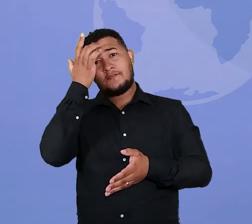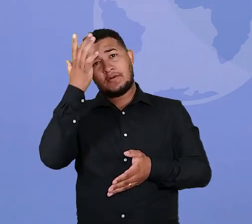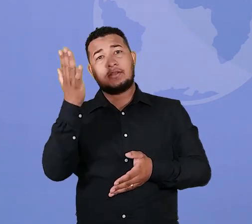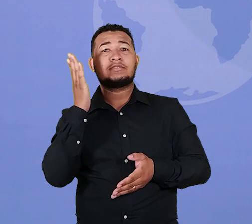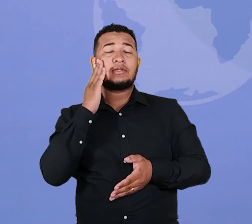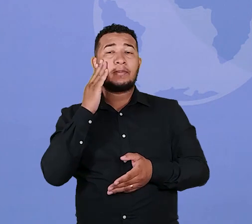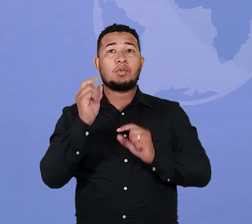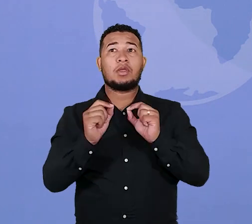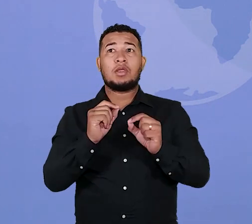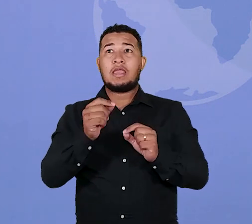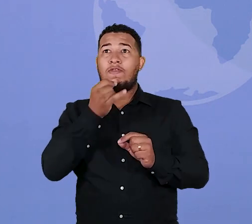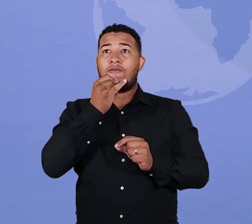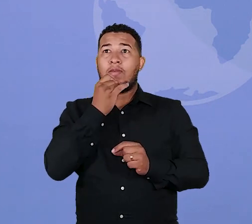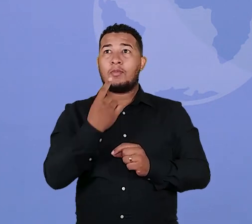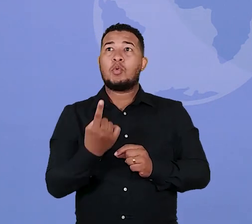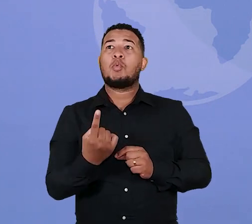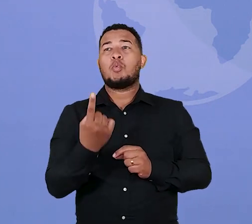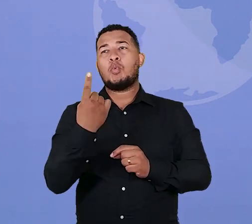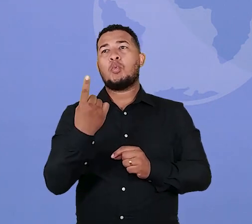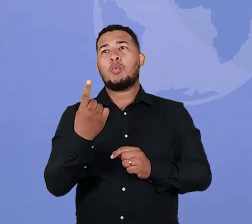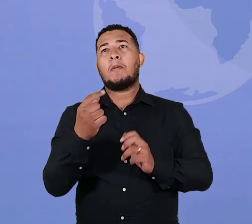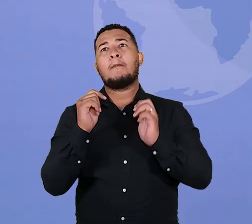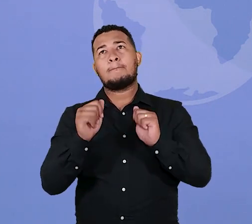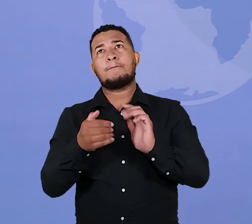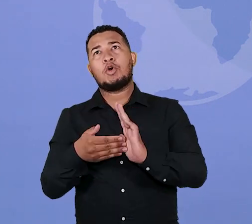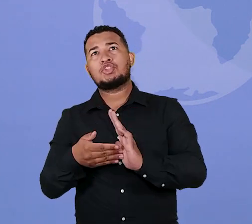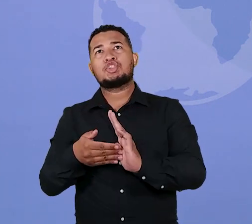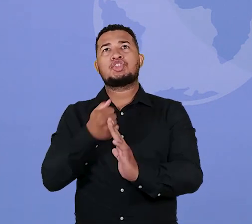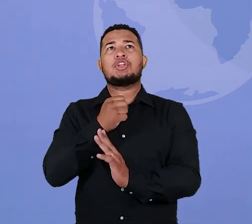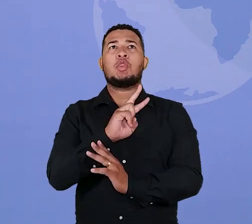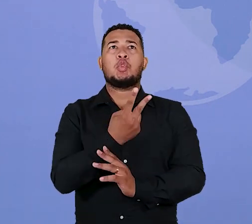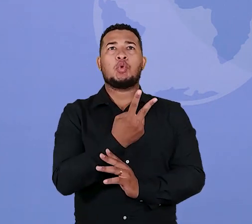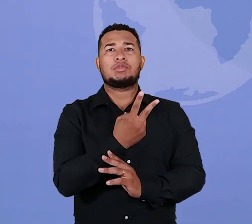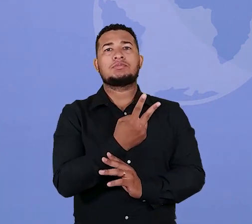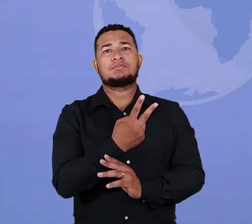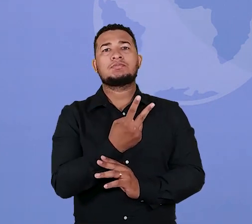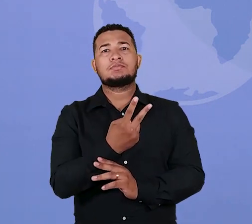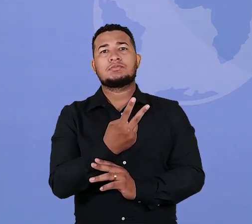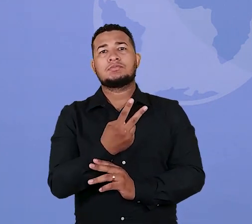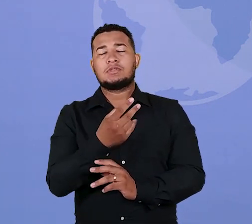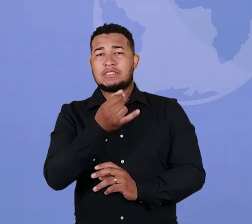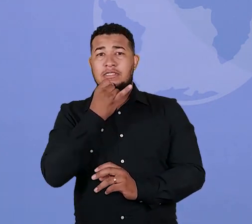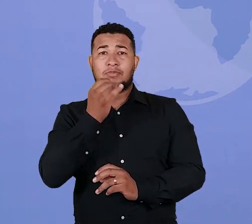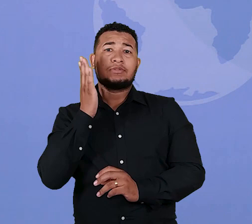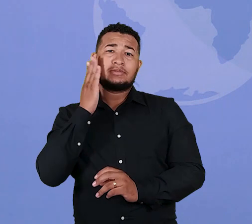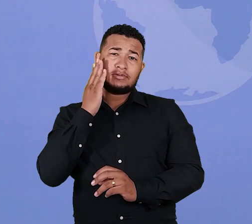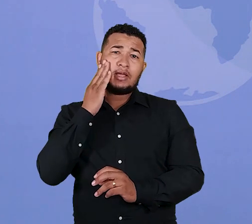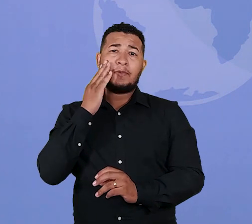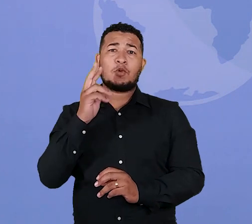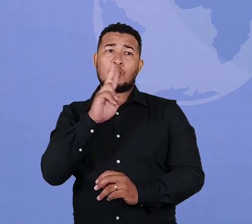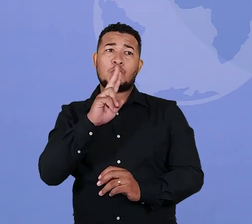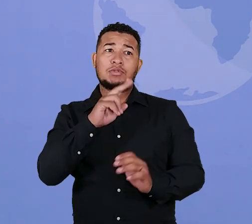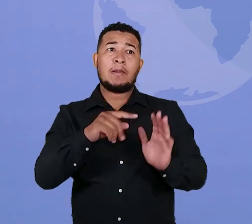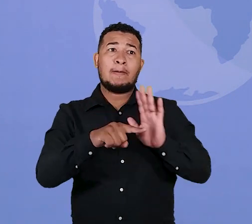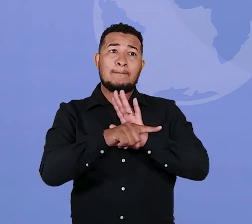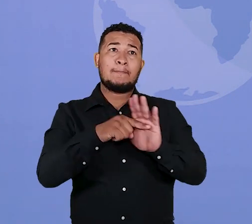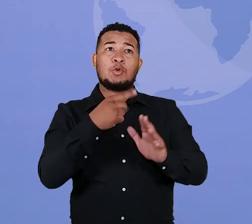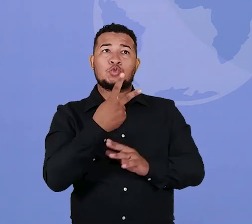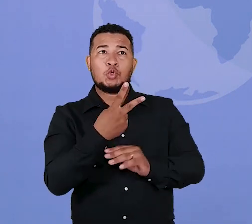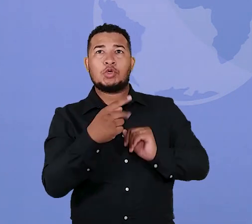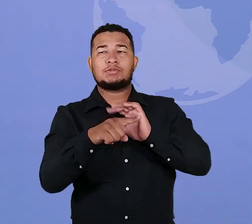tem 1 e pode tirar 2. Como assim? 1 menos 2, nós já sabemos que vai dar menos